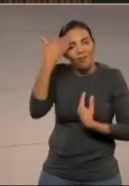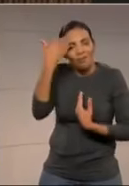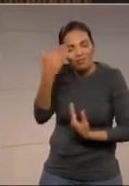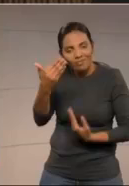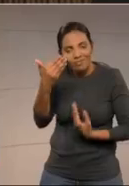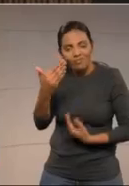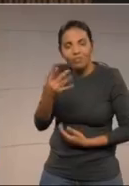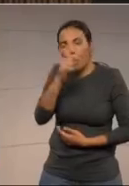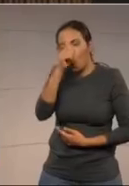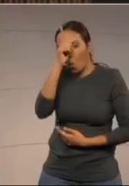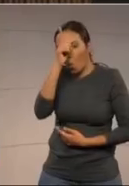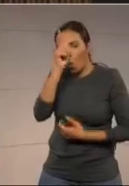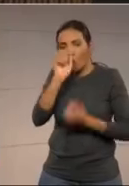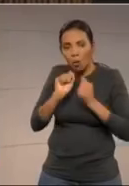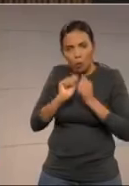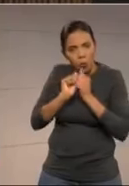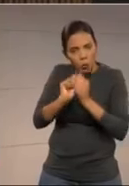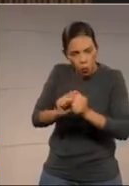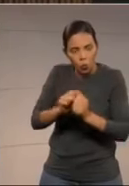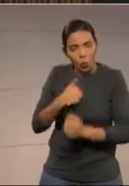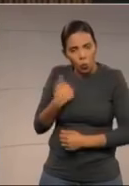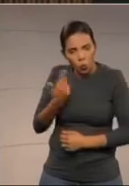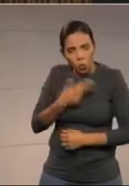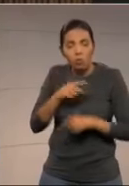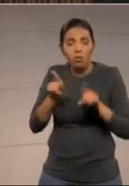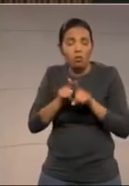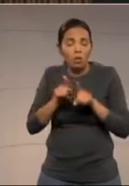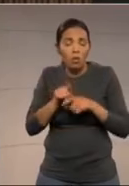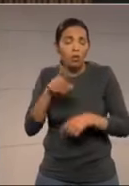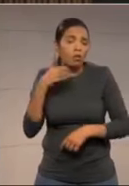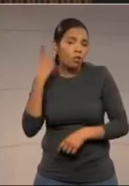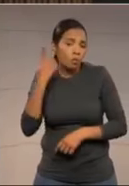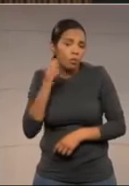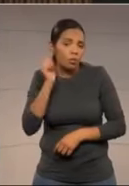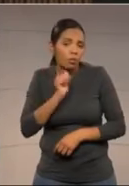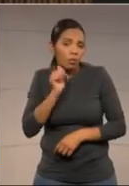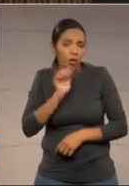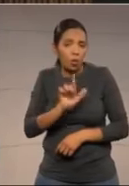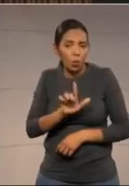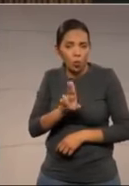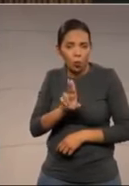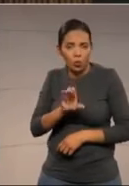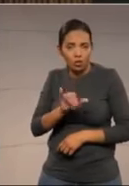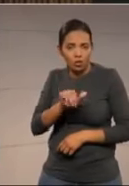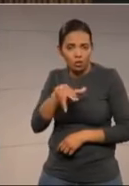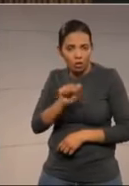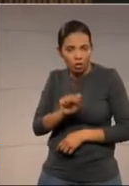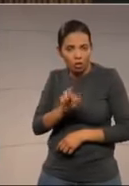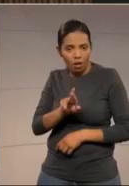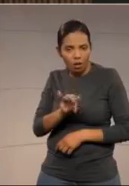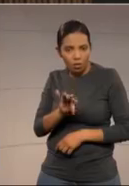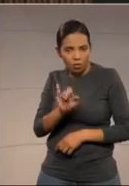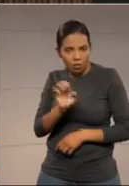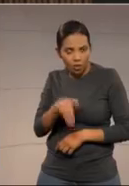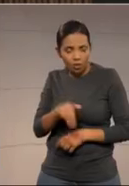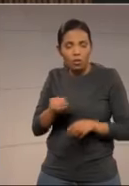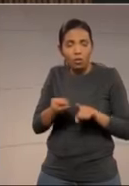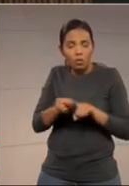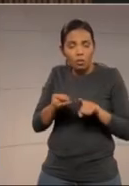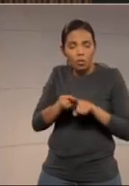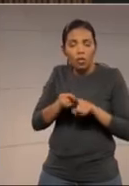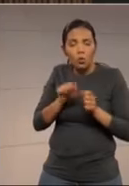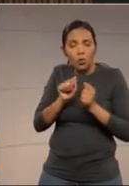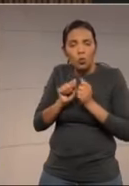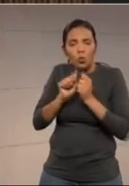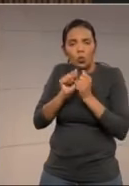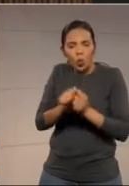deputado Gora, nosso grande companheiro, da deputada Luciana Rafaim, das assessorias do deputado Michele Caputo,